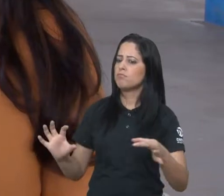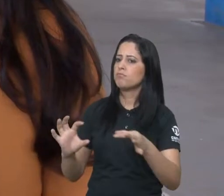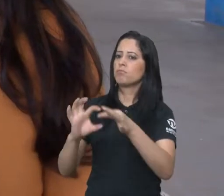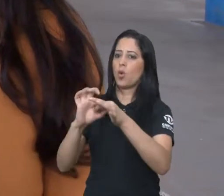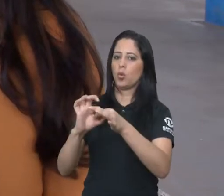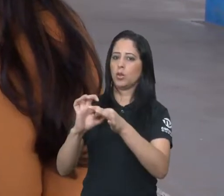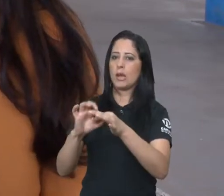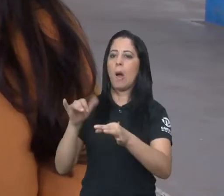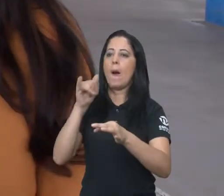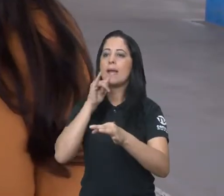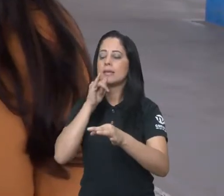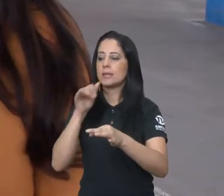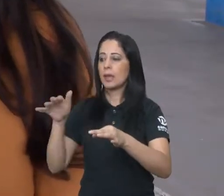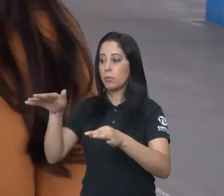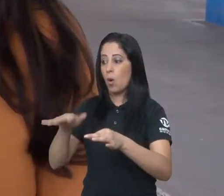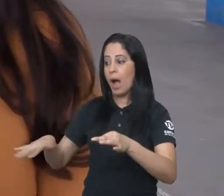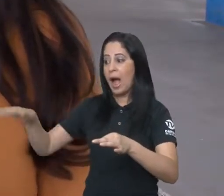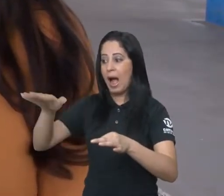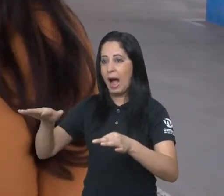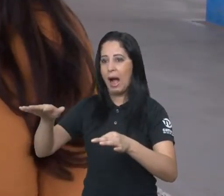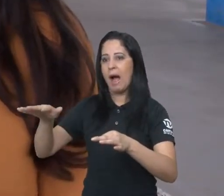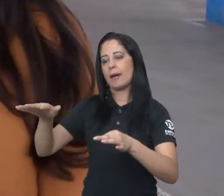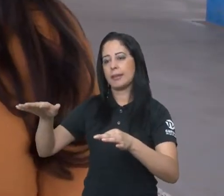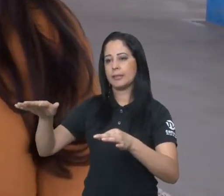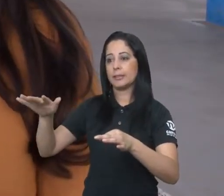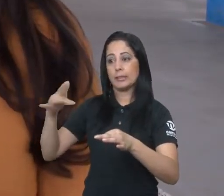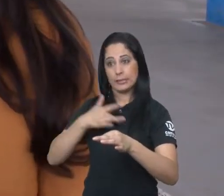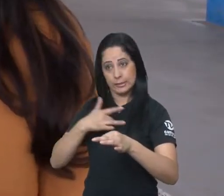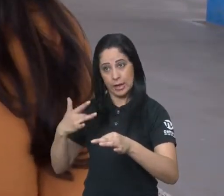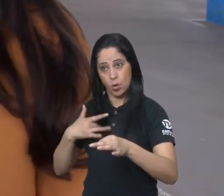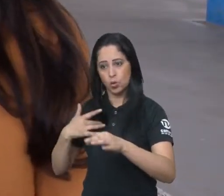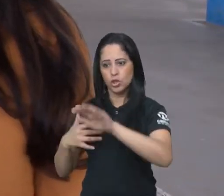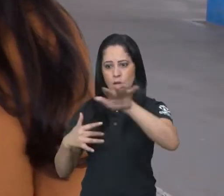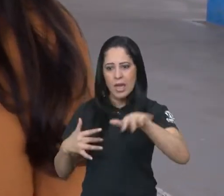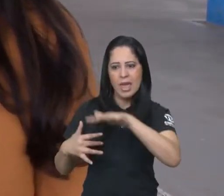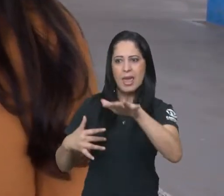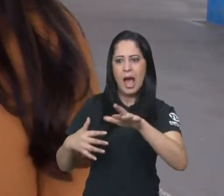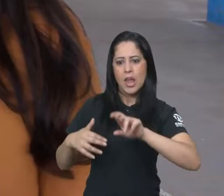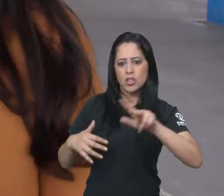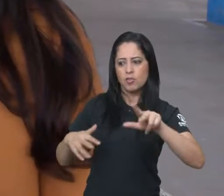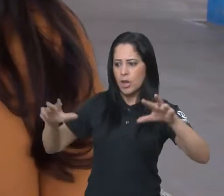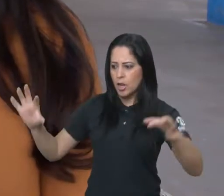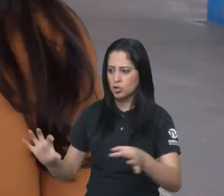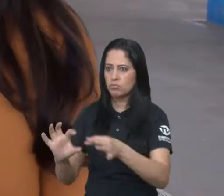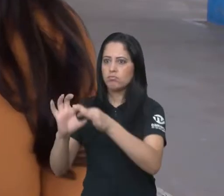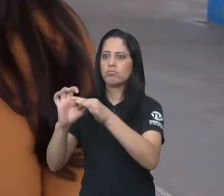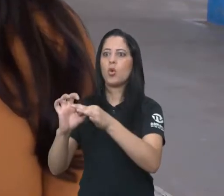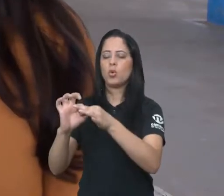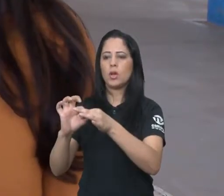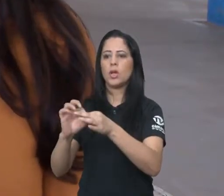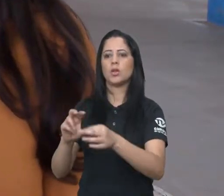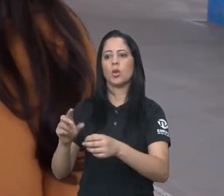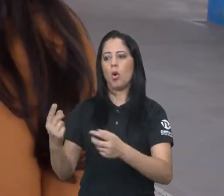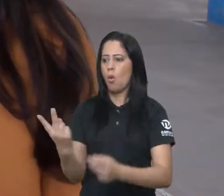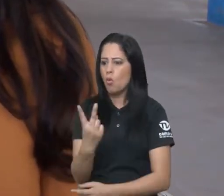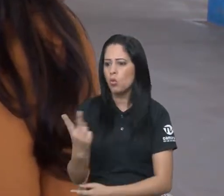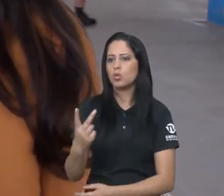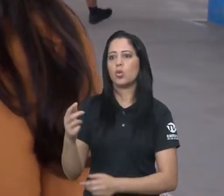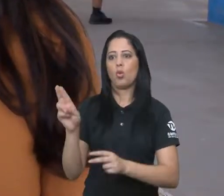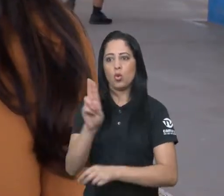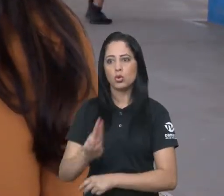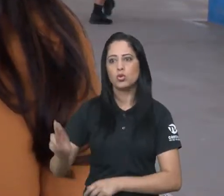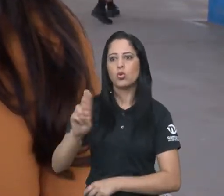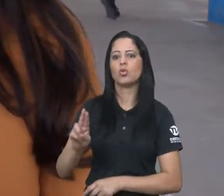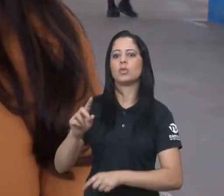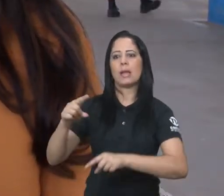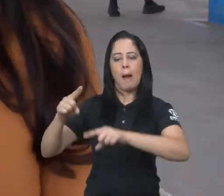a capacitação de pessoas que não são da saúde, para que possam ter a segurança de utilizar aparelhos,